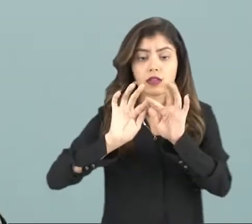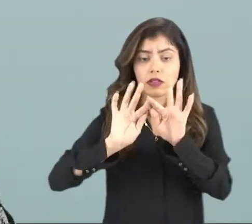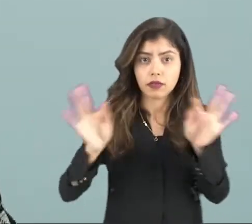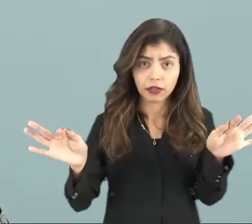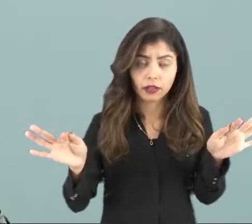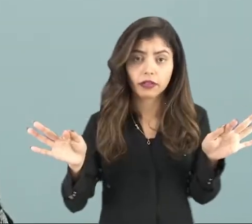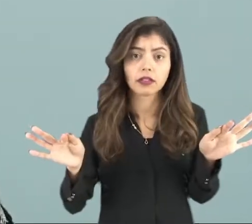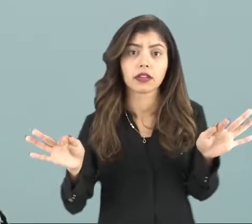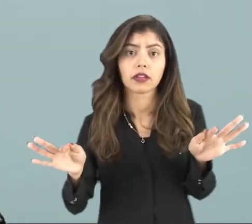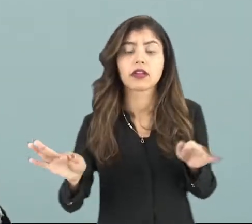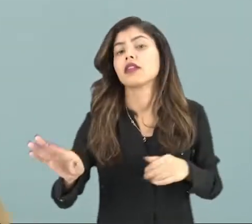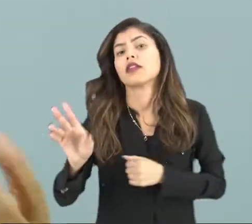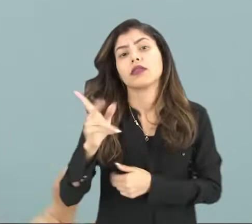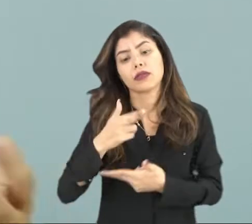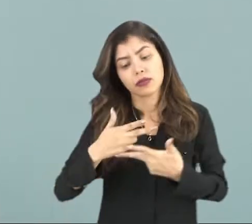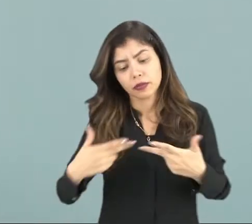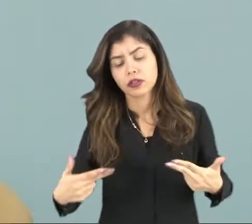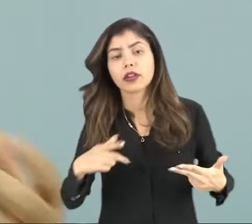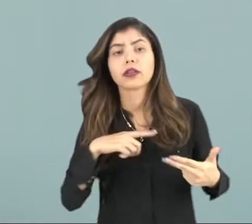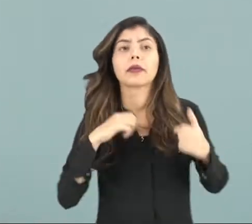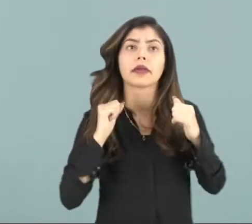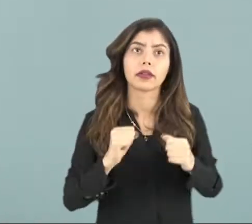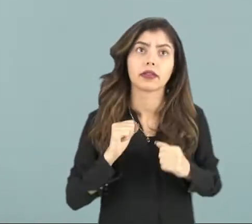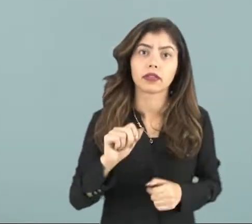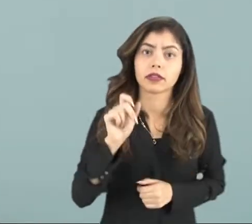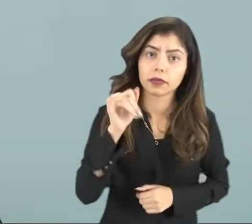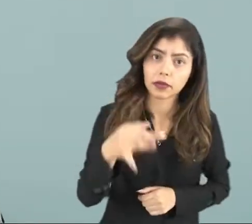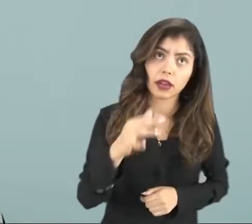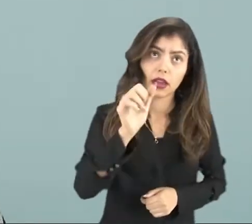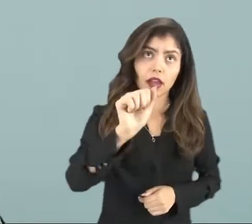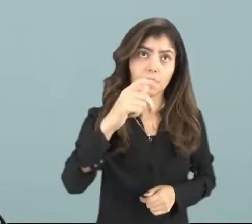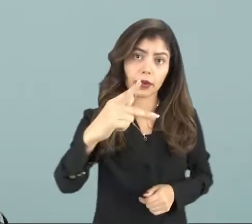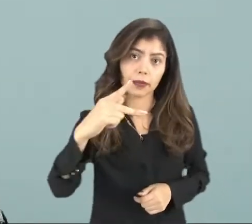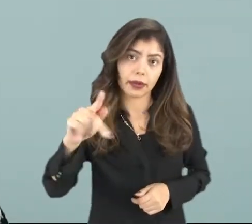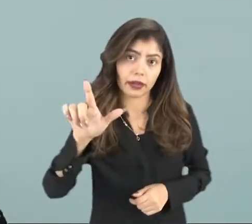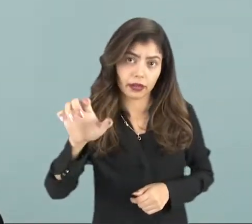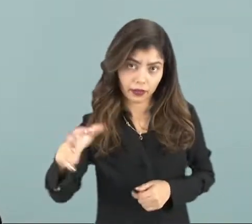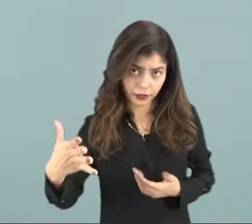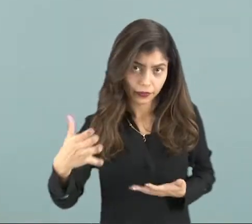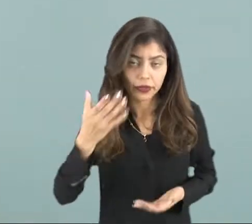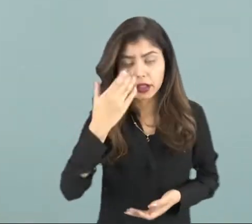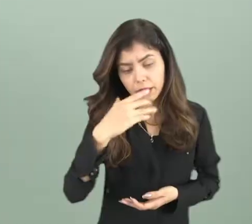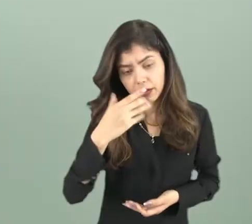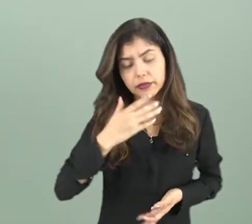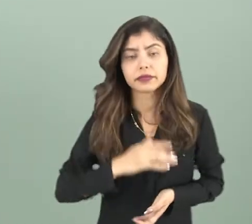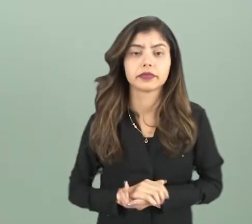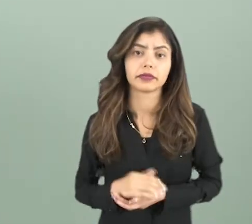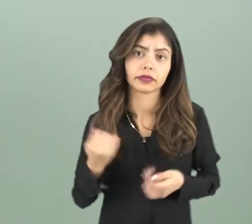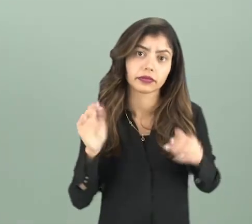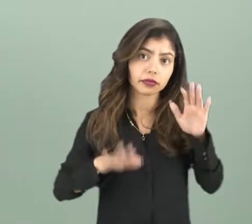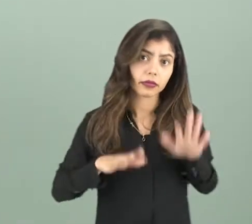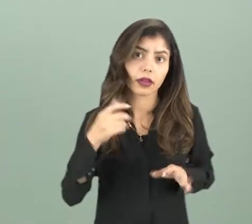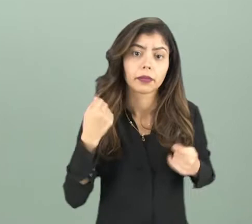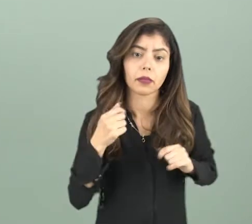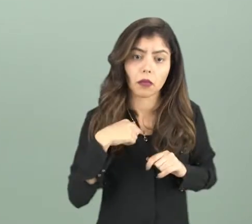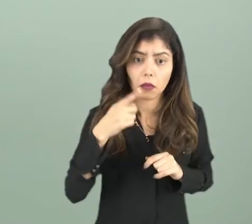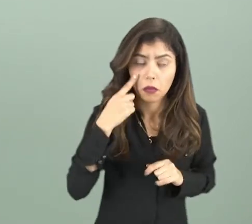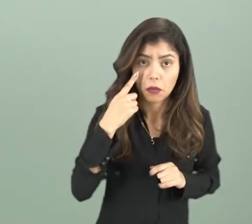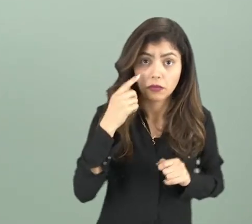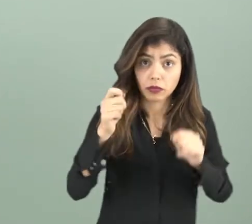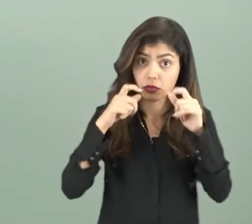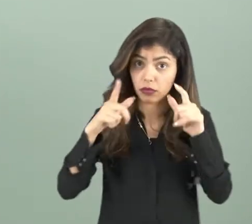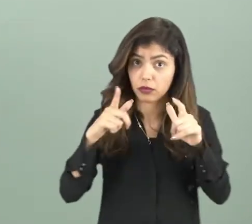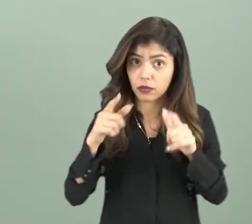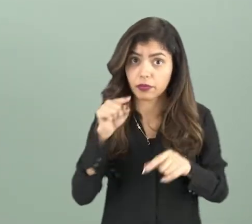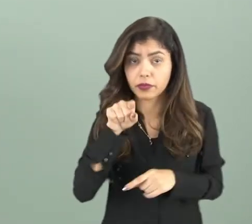maçã, apple. Então, as duas formas estão corretas. Depende de onde eu quero dar ênfase. Veja que aí